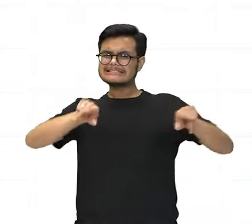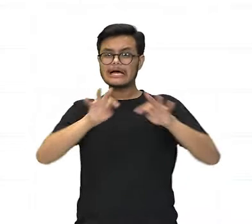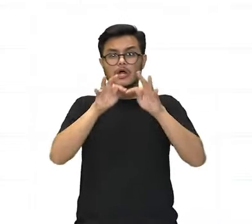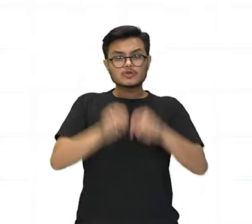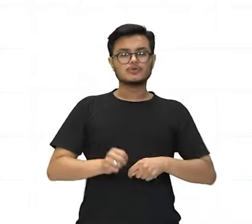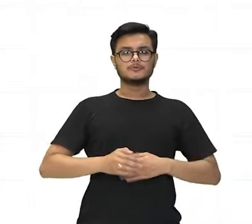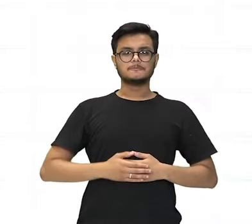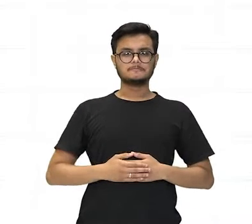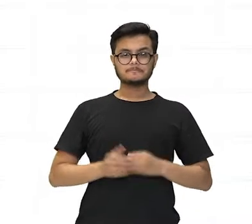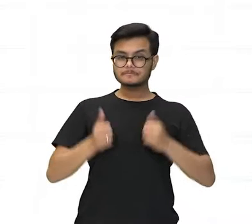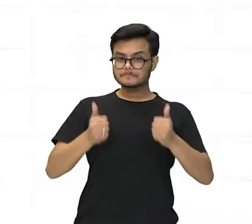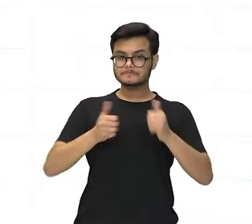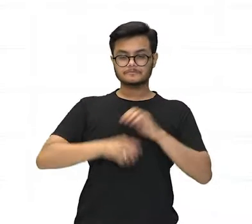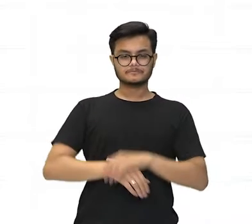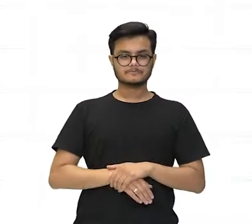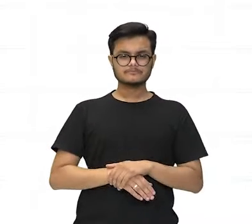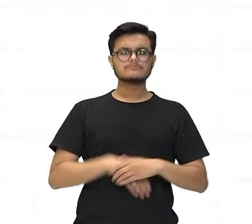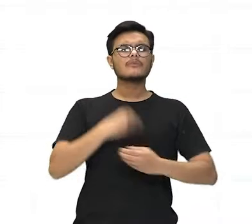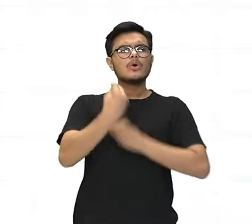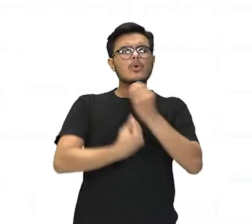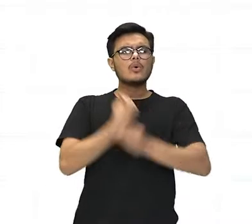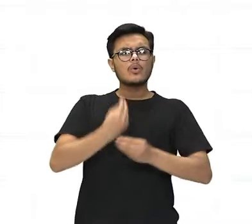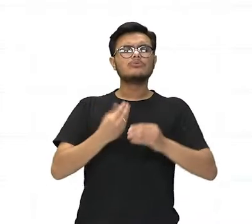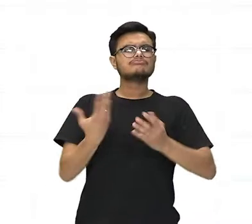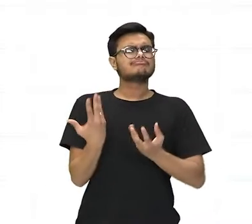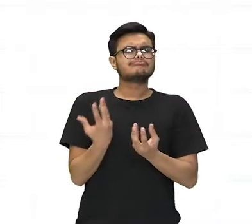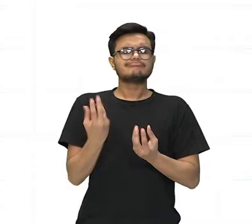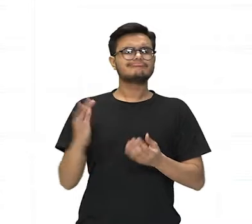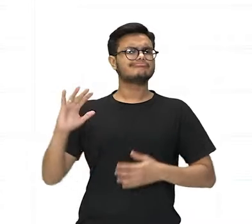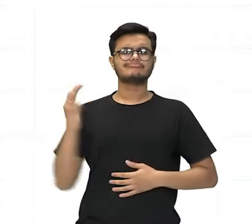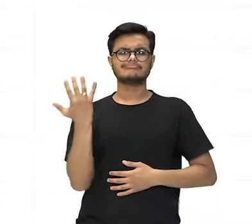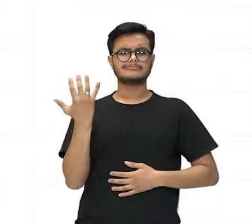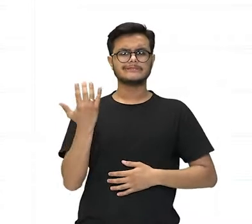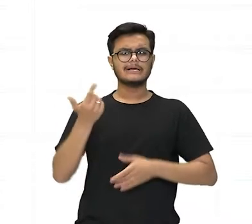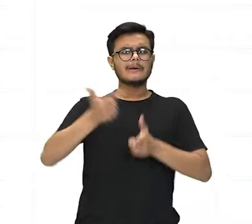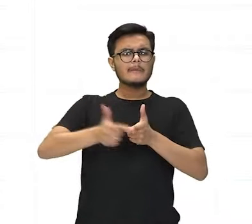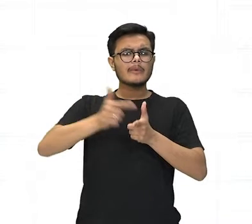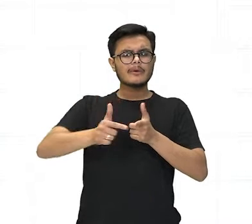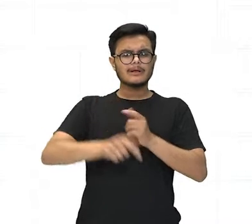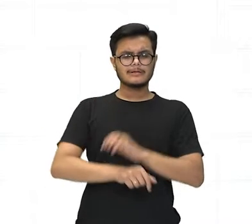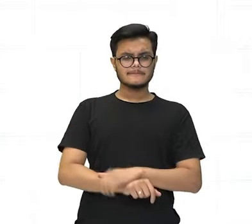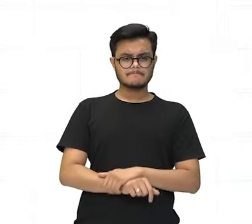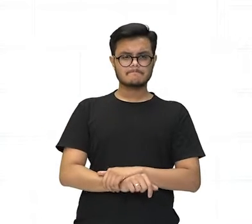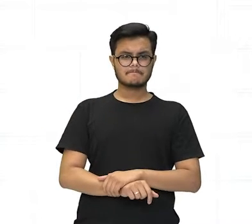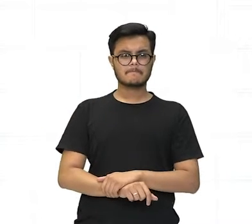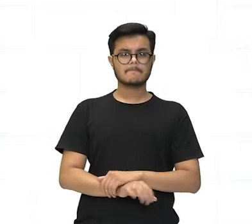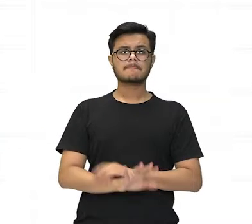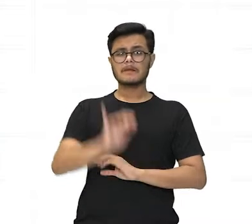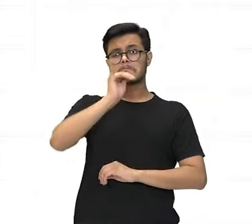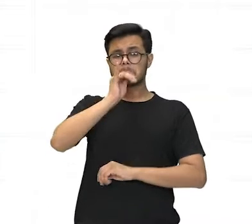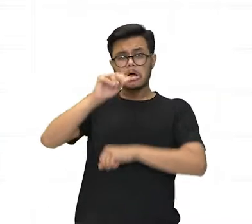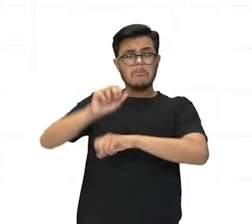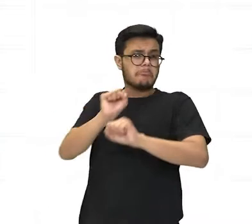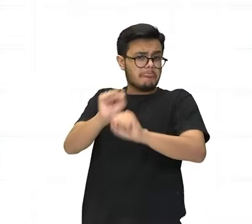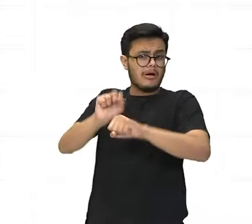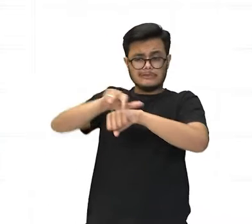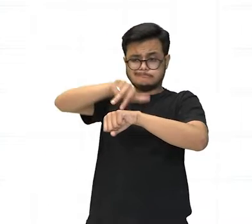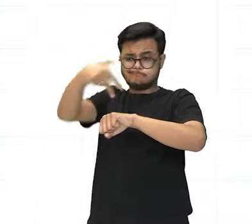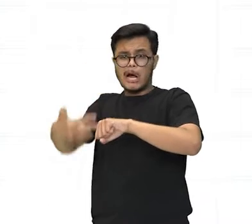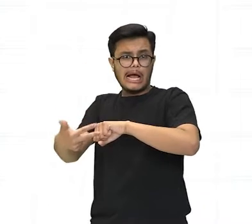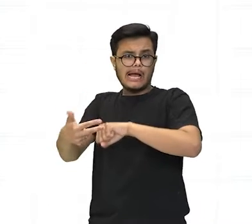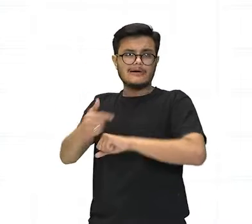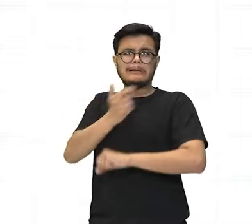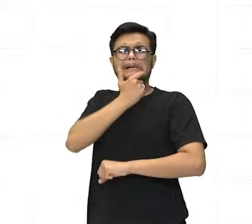a bochecha, tá? E quais são as causas desse traumatismo de boca e dente? Pode ser uma queda, como vocês viram aí no